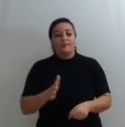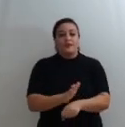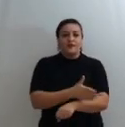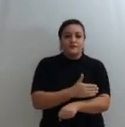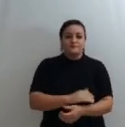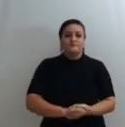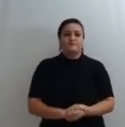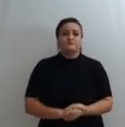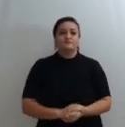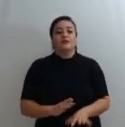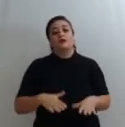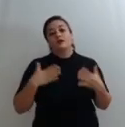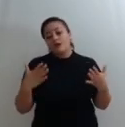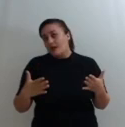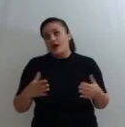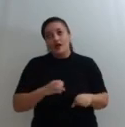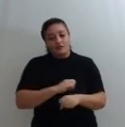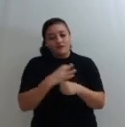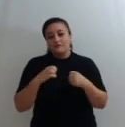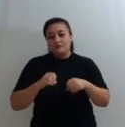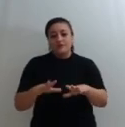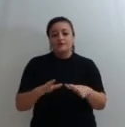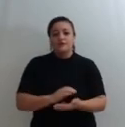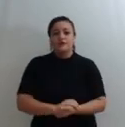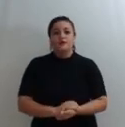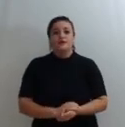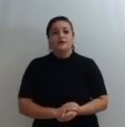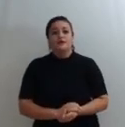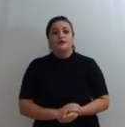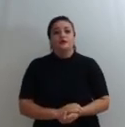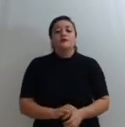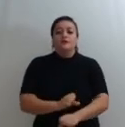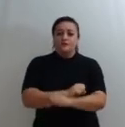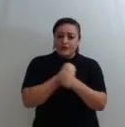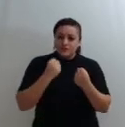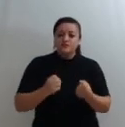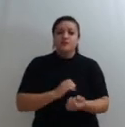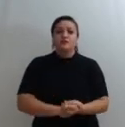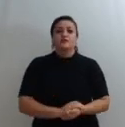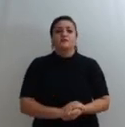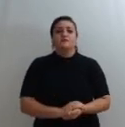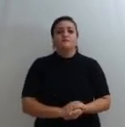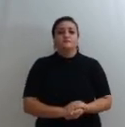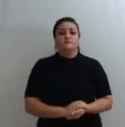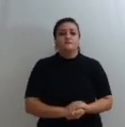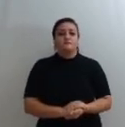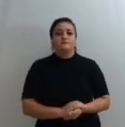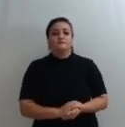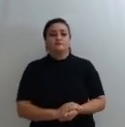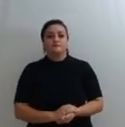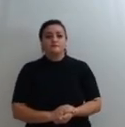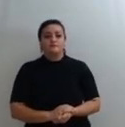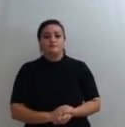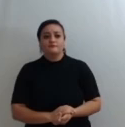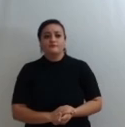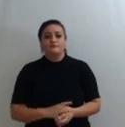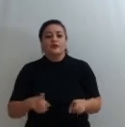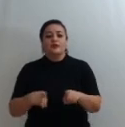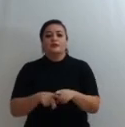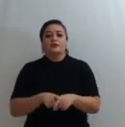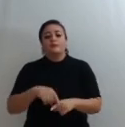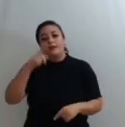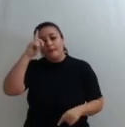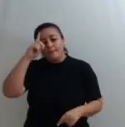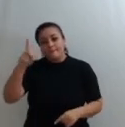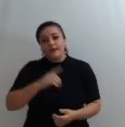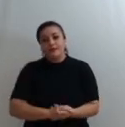da contemporaneidade, tão bravamente defendida sempre por vossas excelências nos seus julgados. E também penso que,